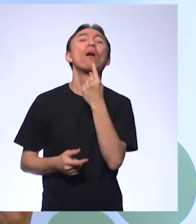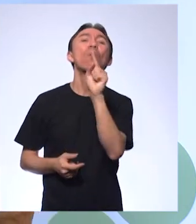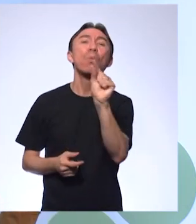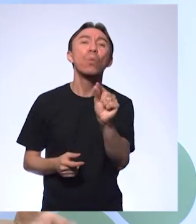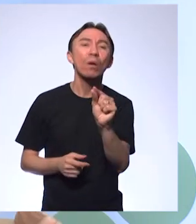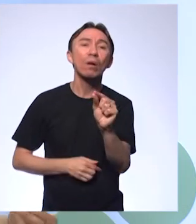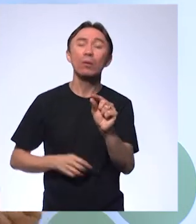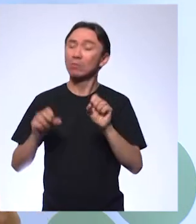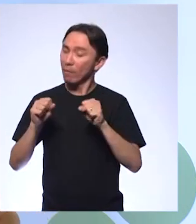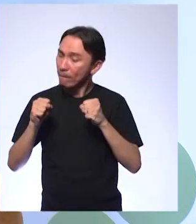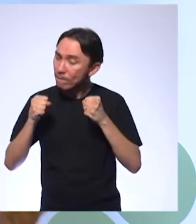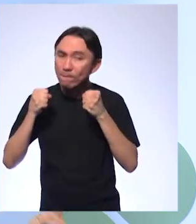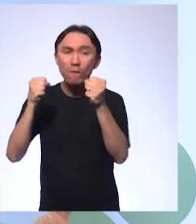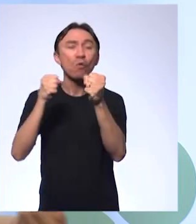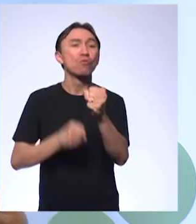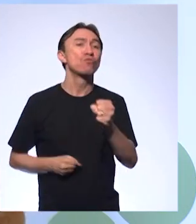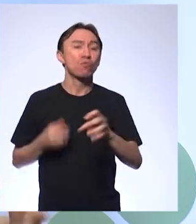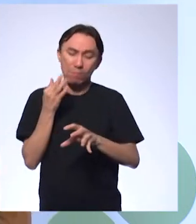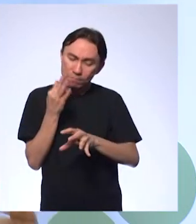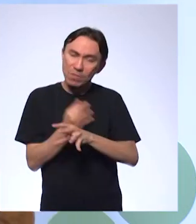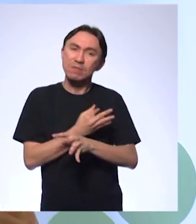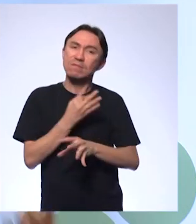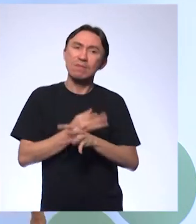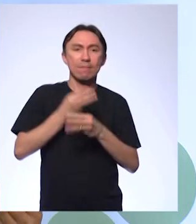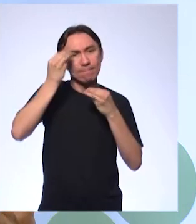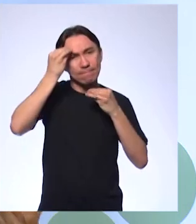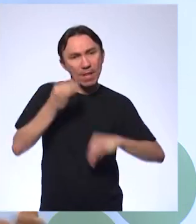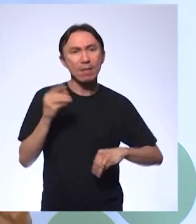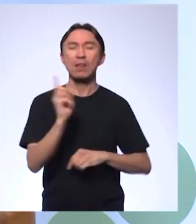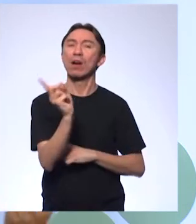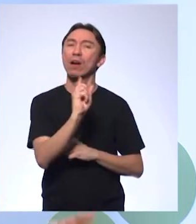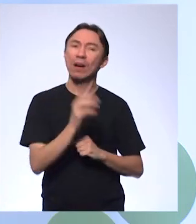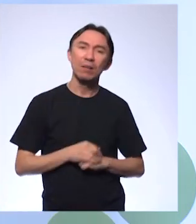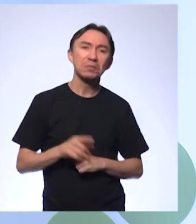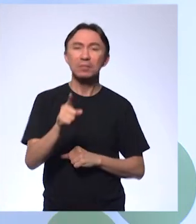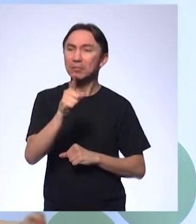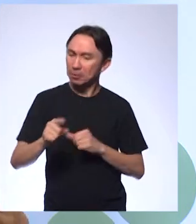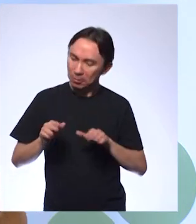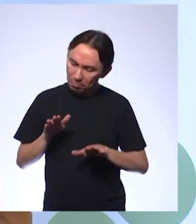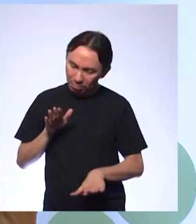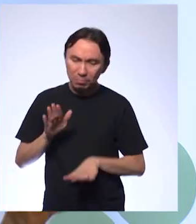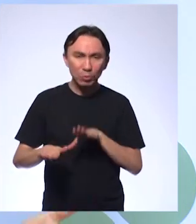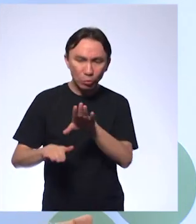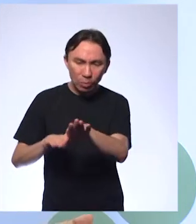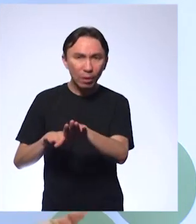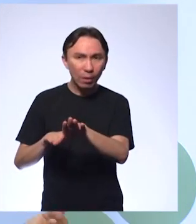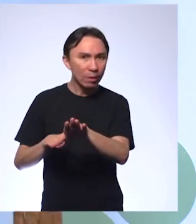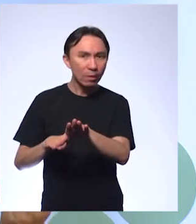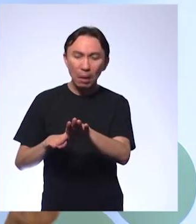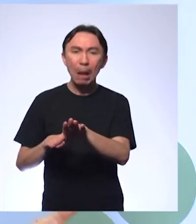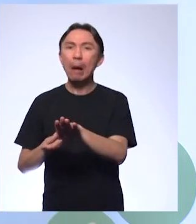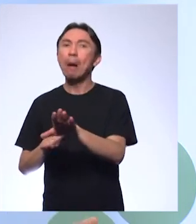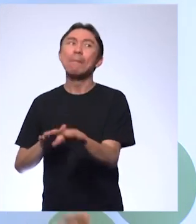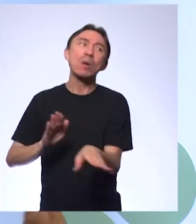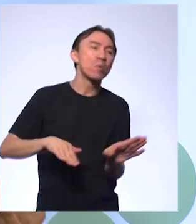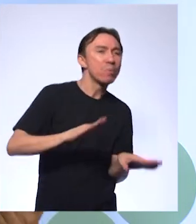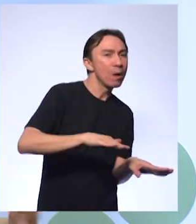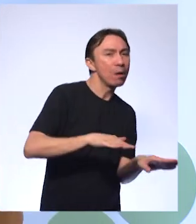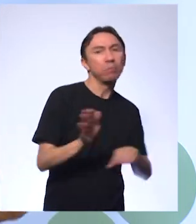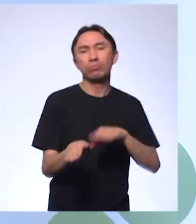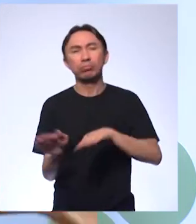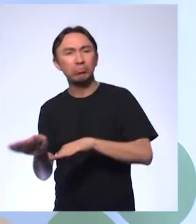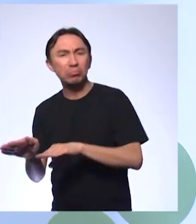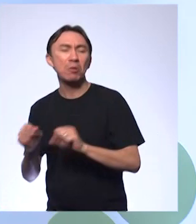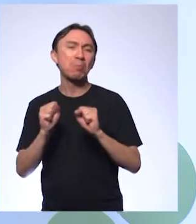da perseverança. O caminho ele é construído conforme você vai caminhando. Ele não é fixo, você pode mudar. Então, é muito